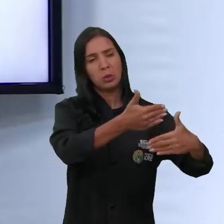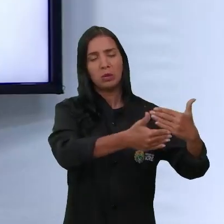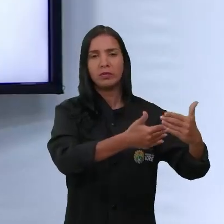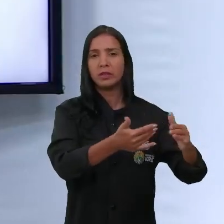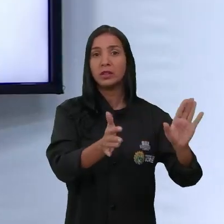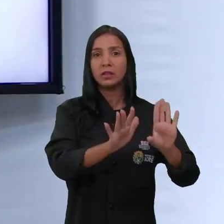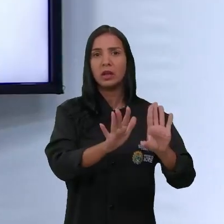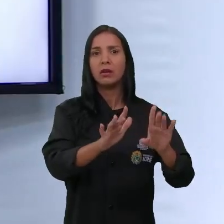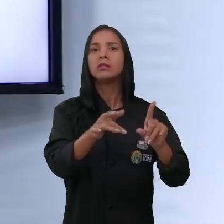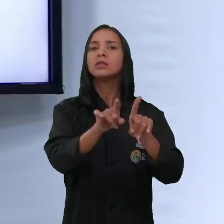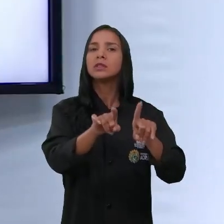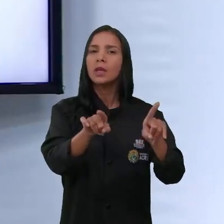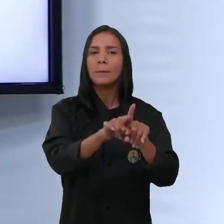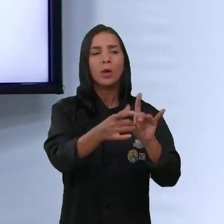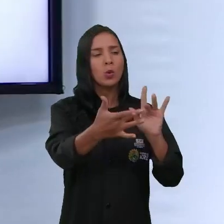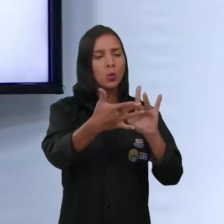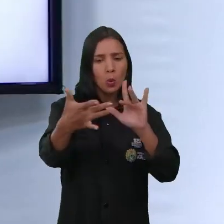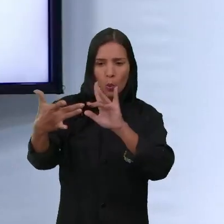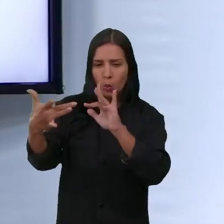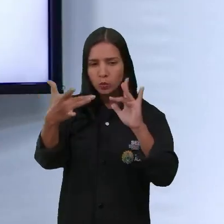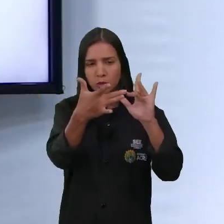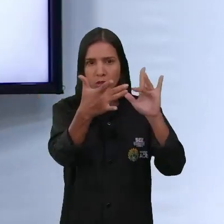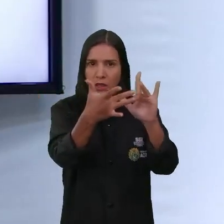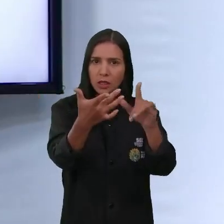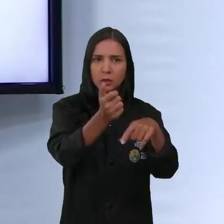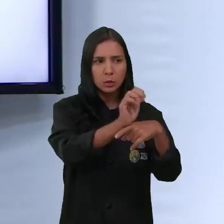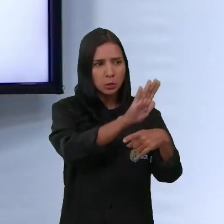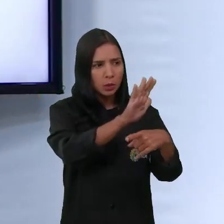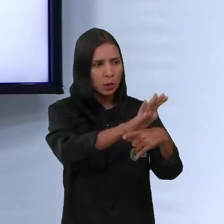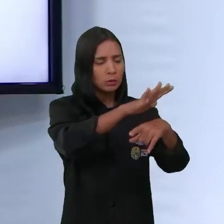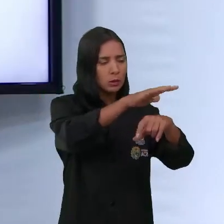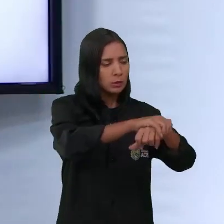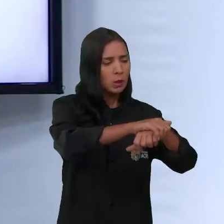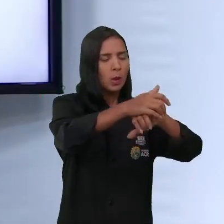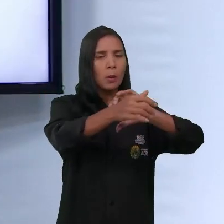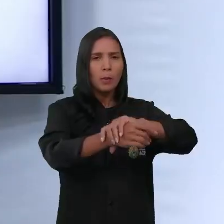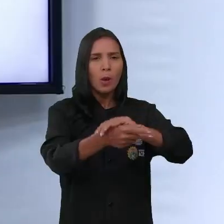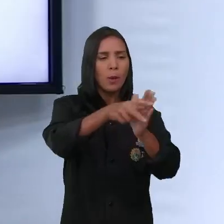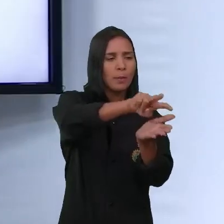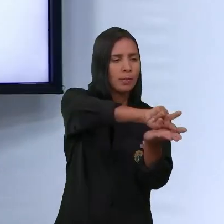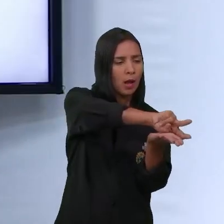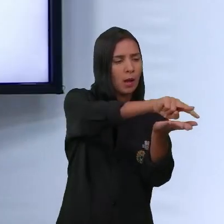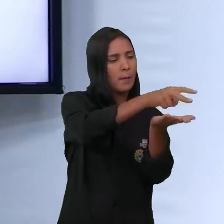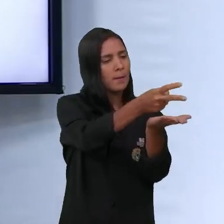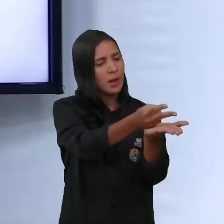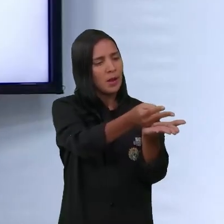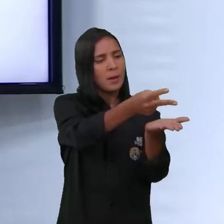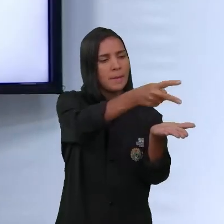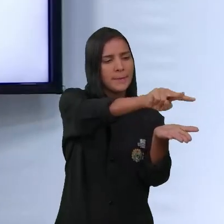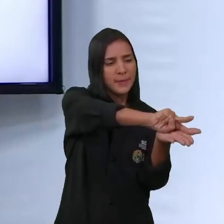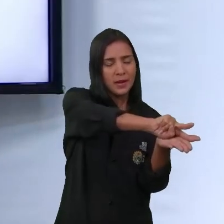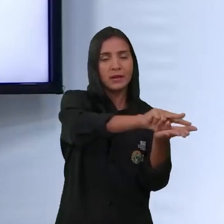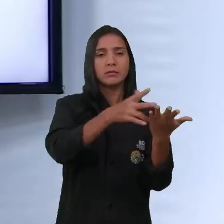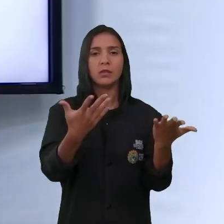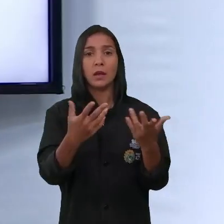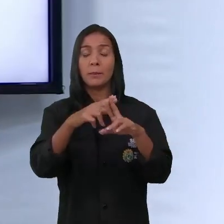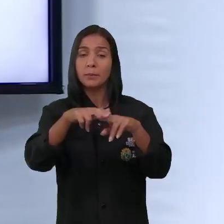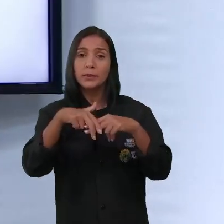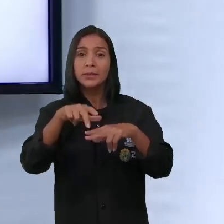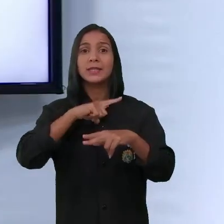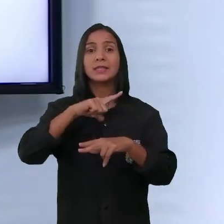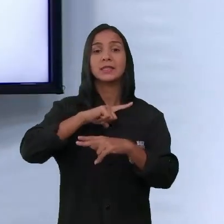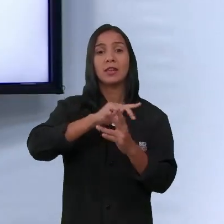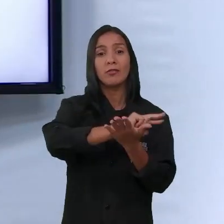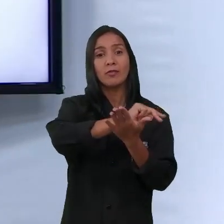manobra, o próprio contato direto ser humano com ser humano. Por isso que muitas dessas pessoas,